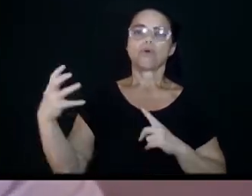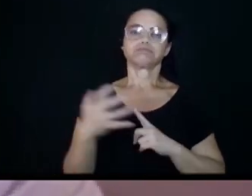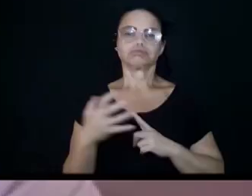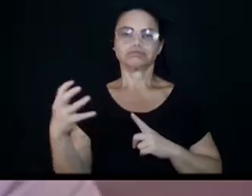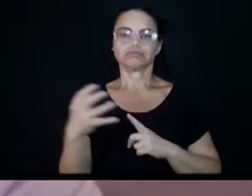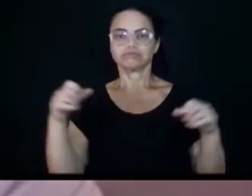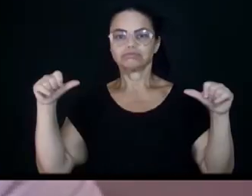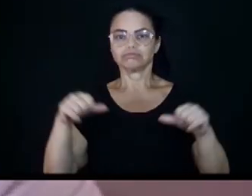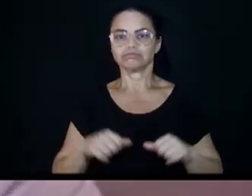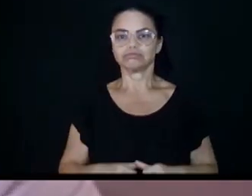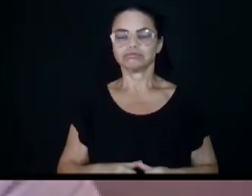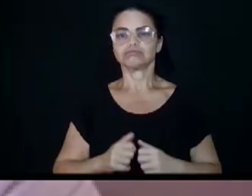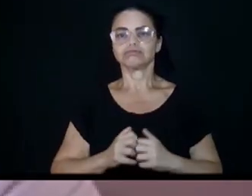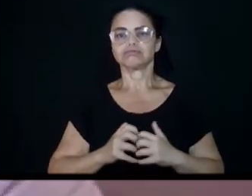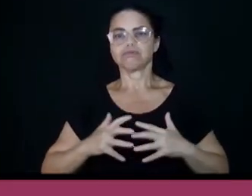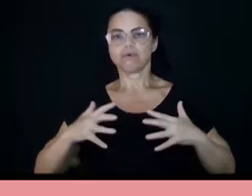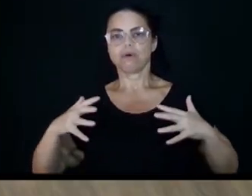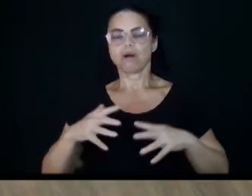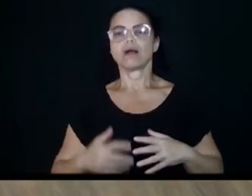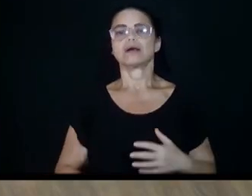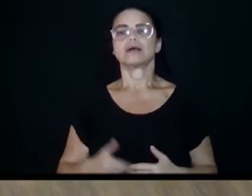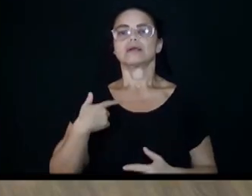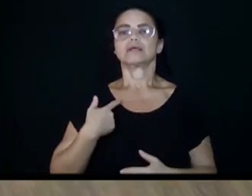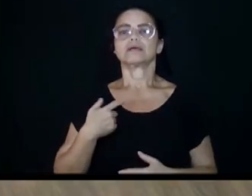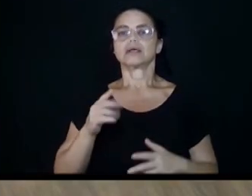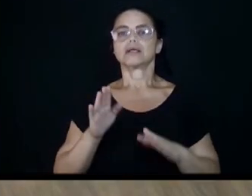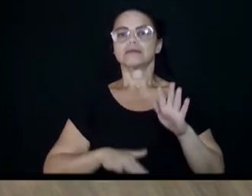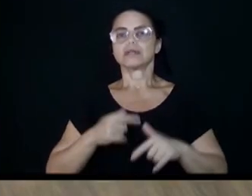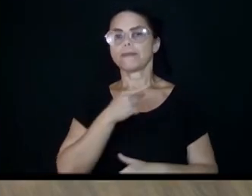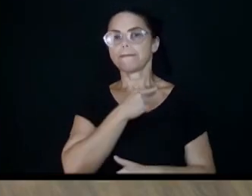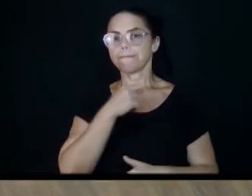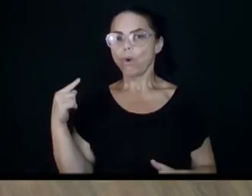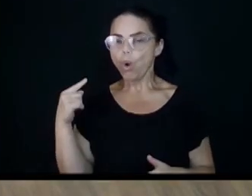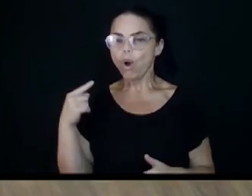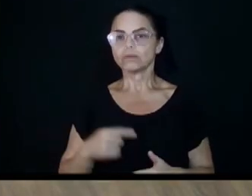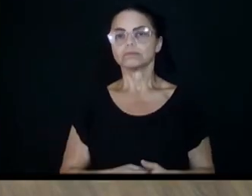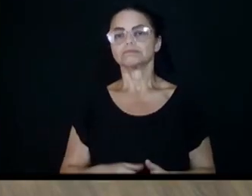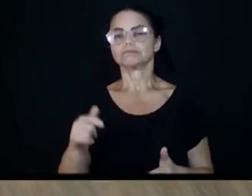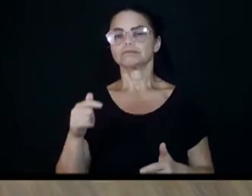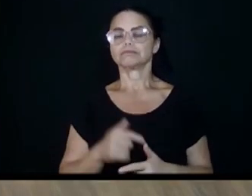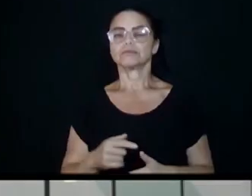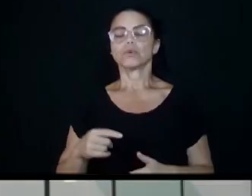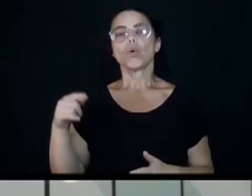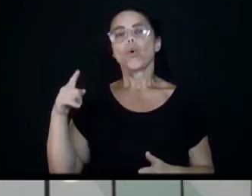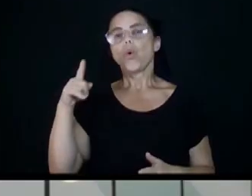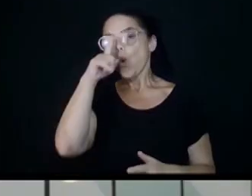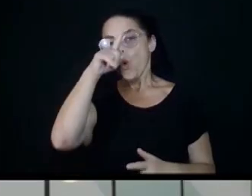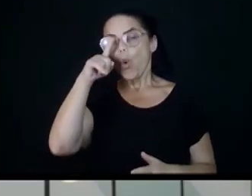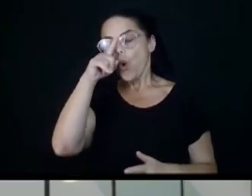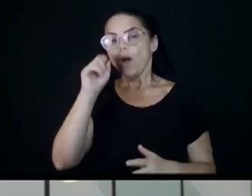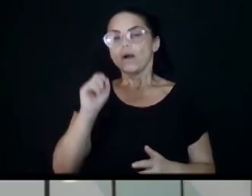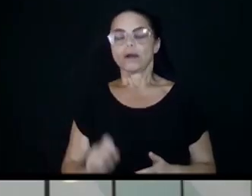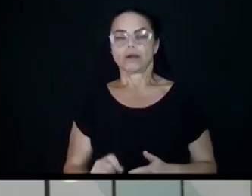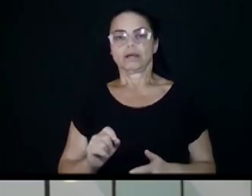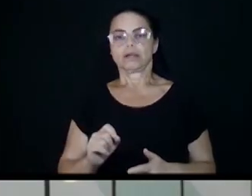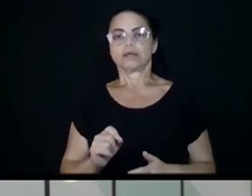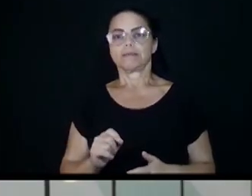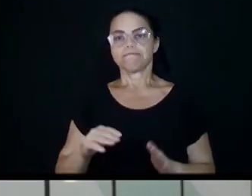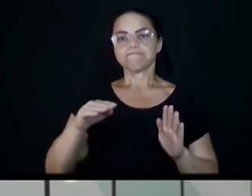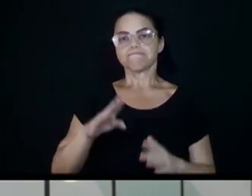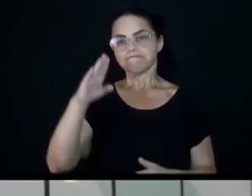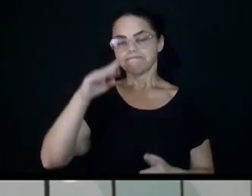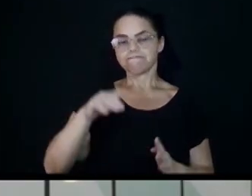e às vezes até de mortalidade. Quais são os fatores de risco, Dr. Rafael, e os principais